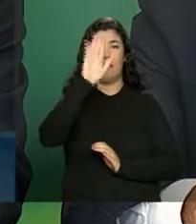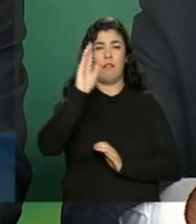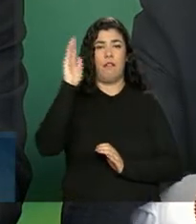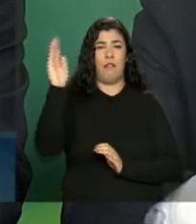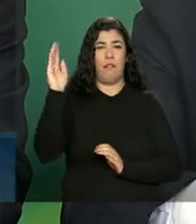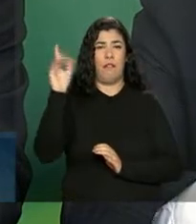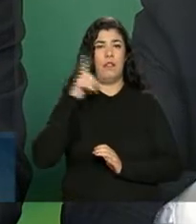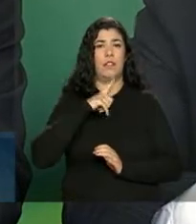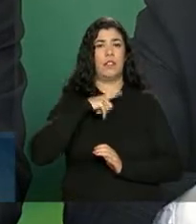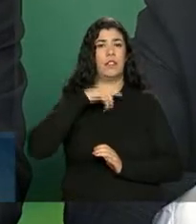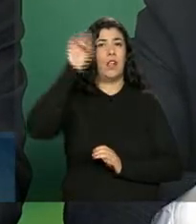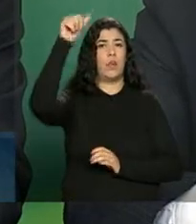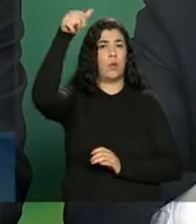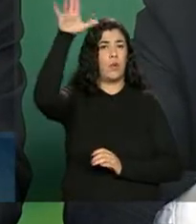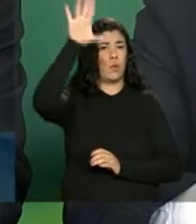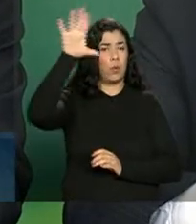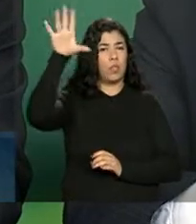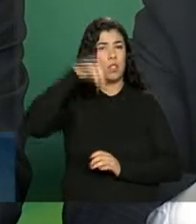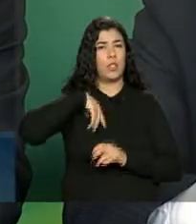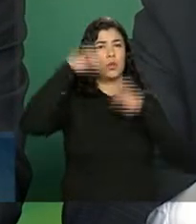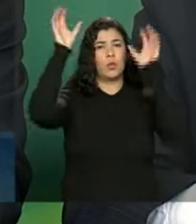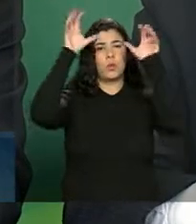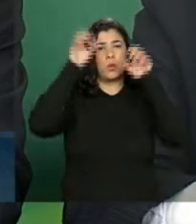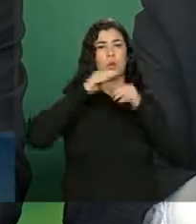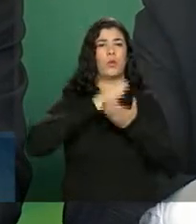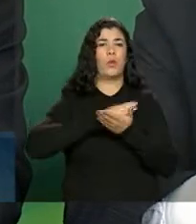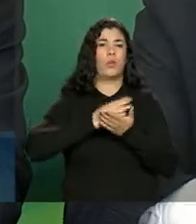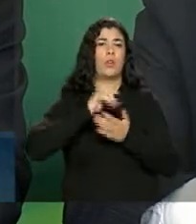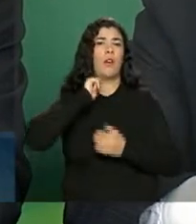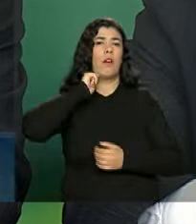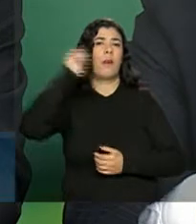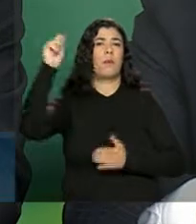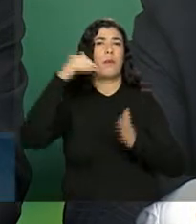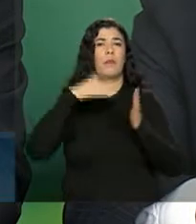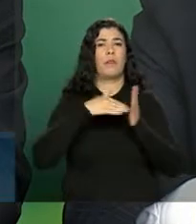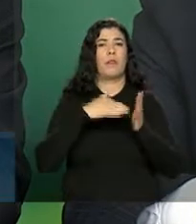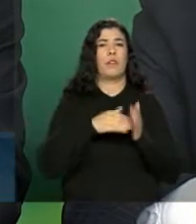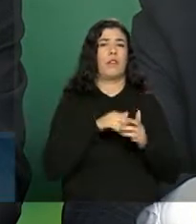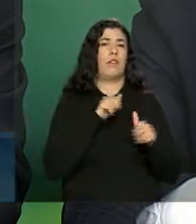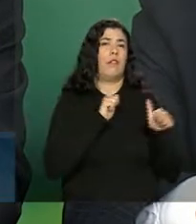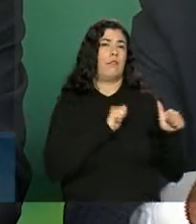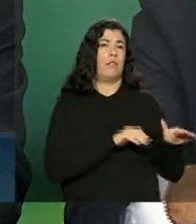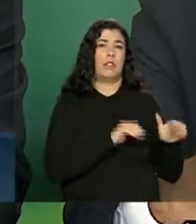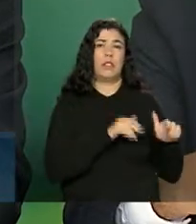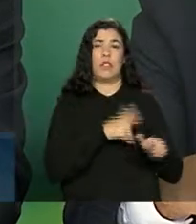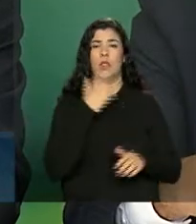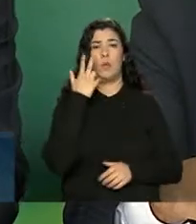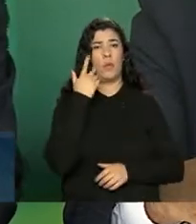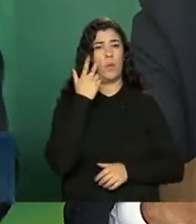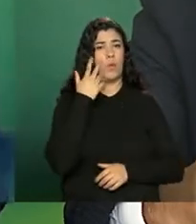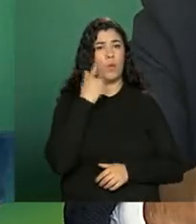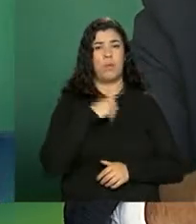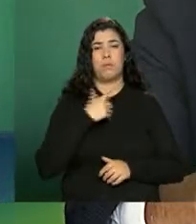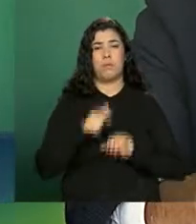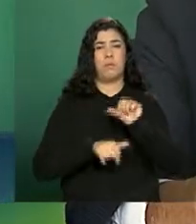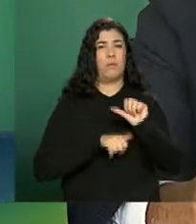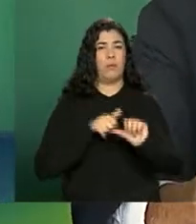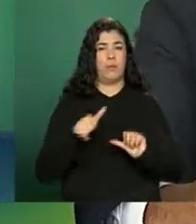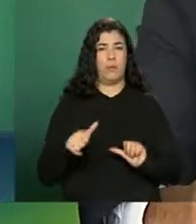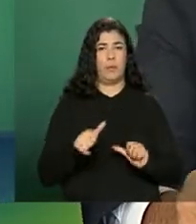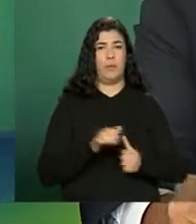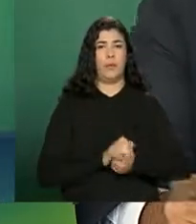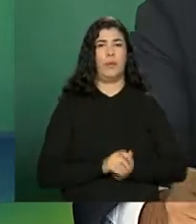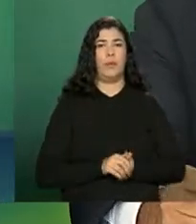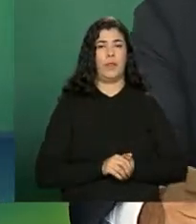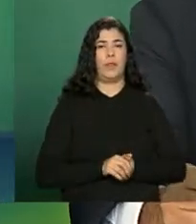úmido chuvas de Abril até setembro as previsões são de chuvas normais para essa região eu acho que ministra